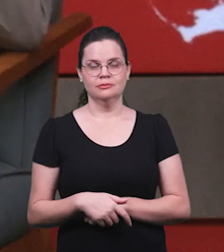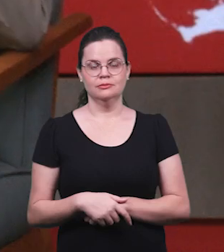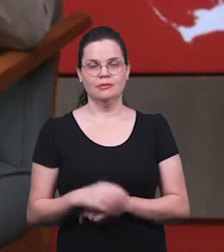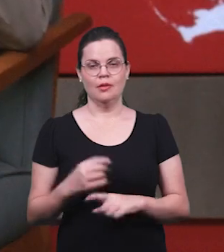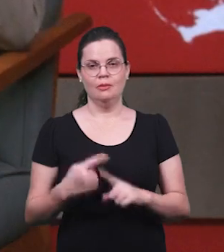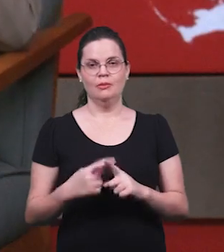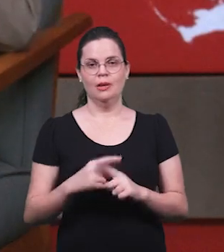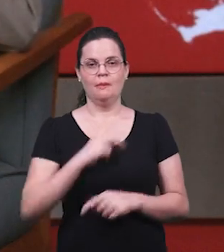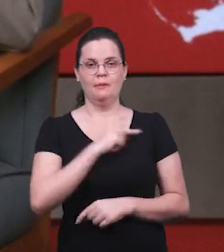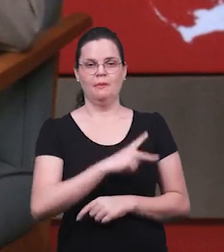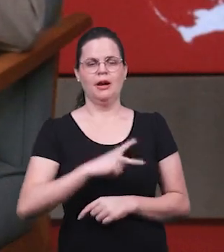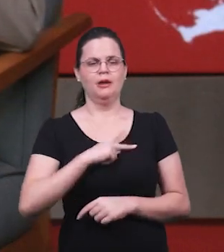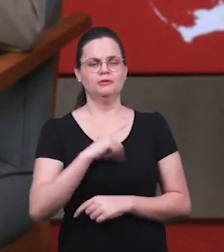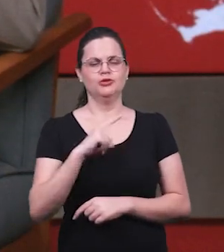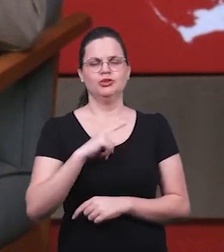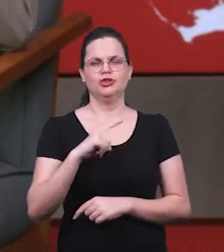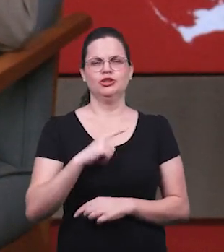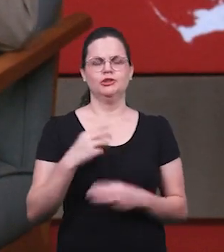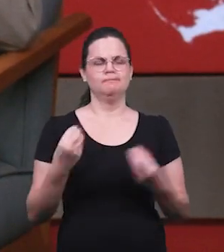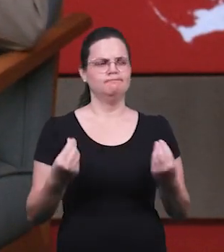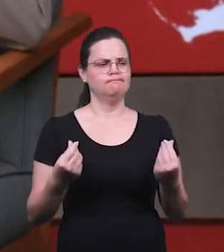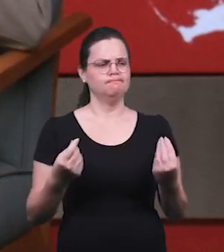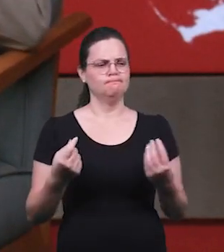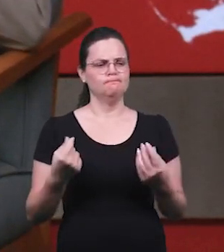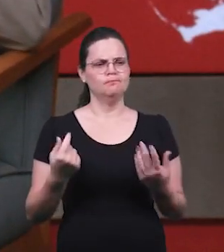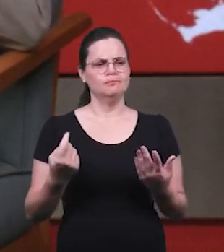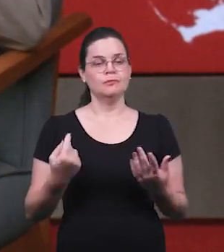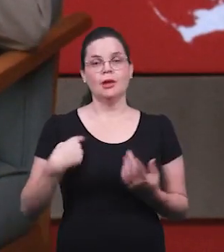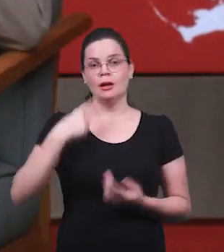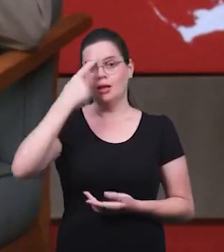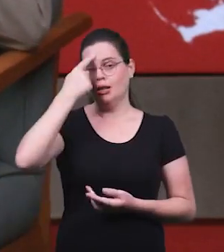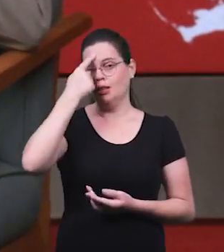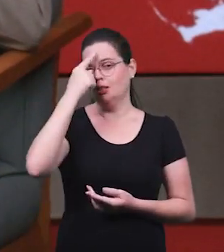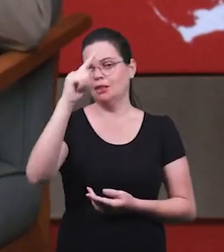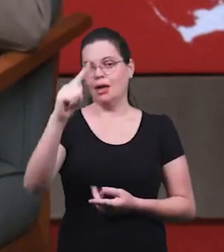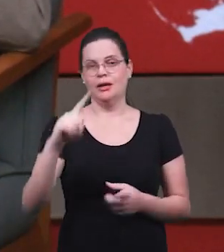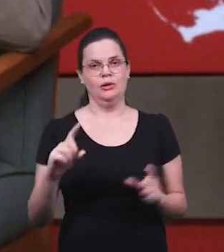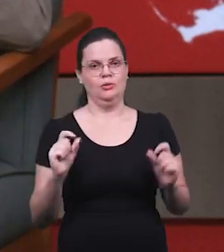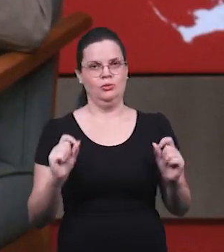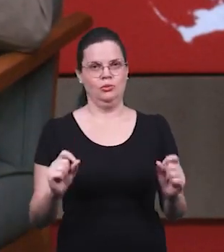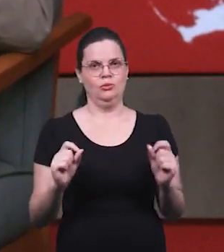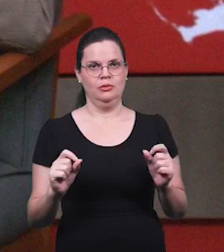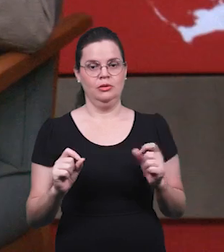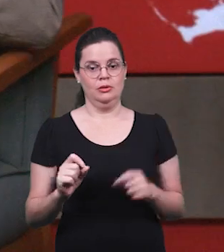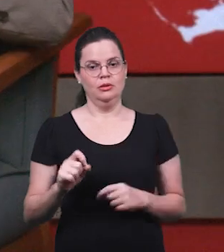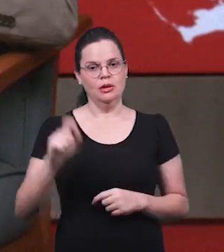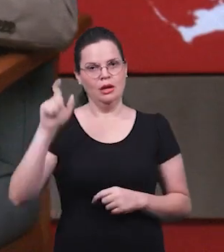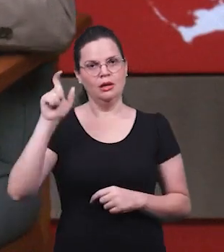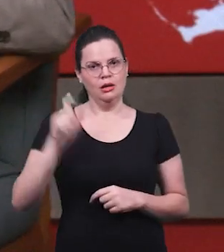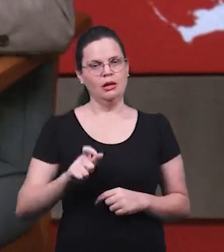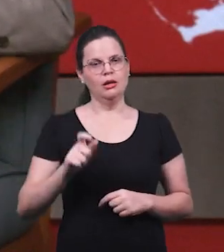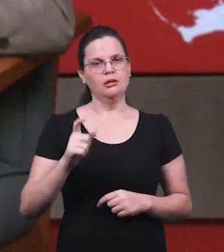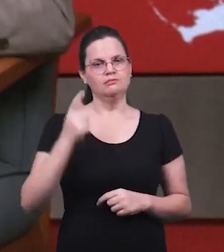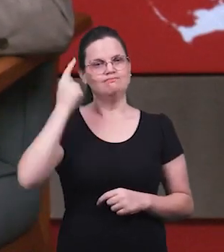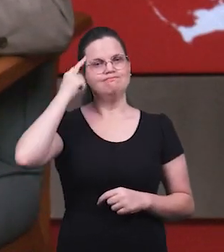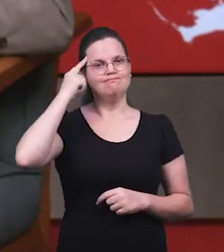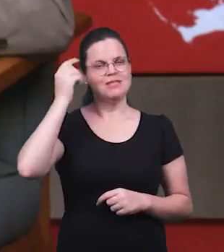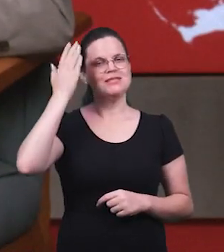como se diz assim, ele tinha uma ideia de que havia uma